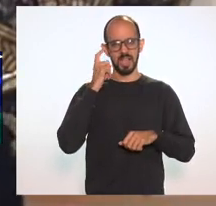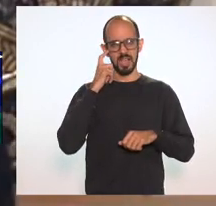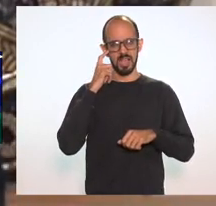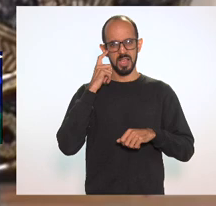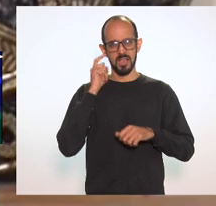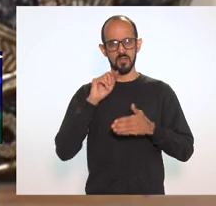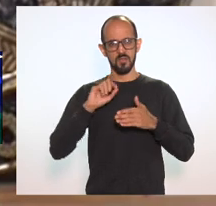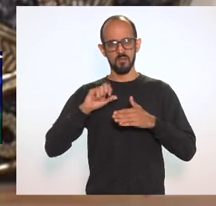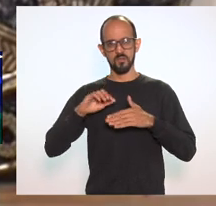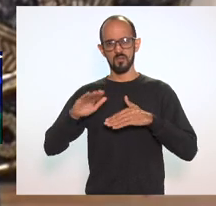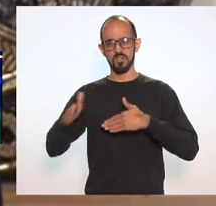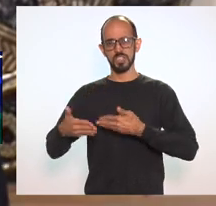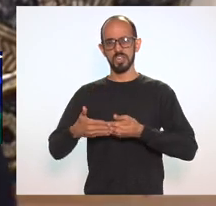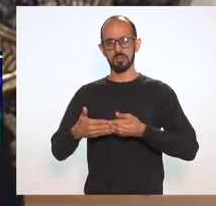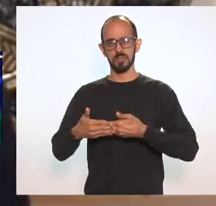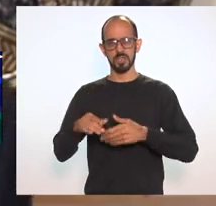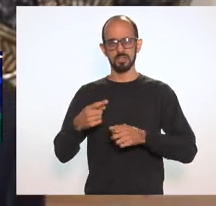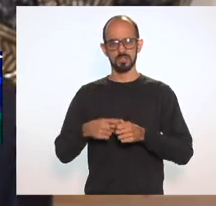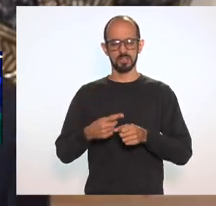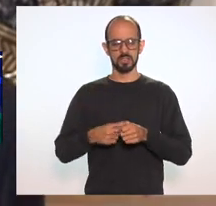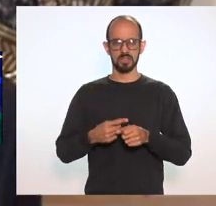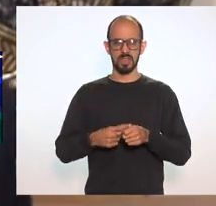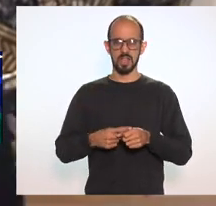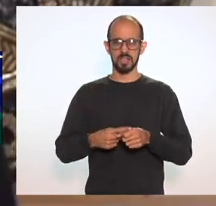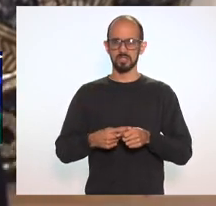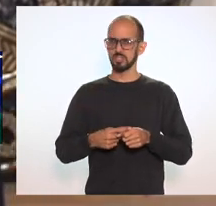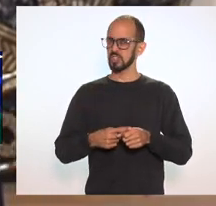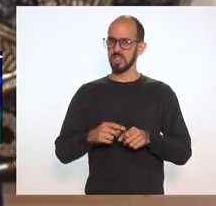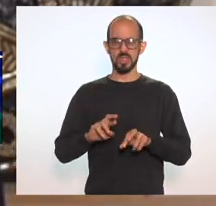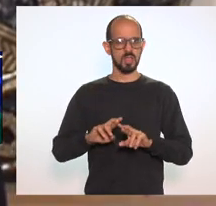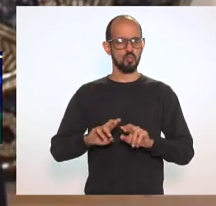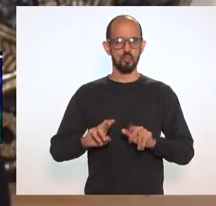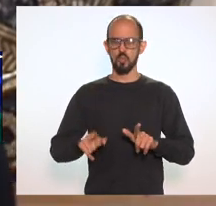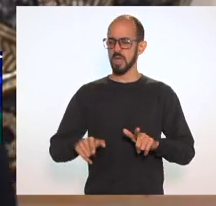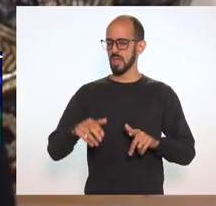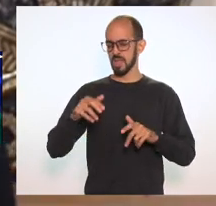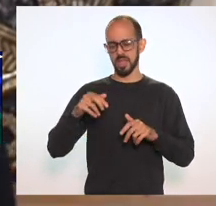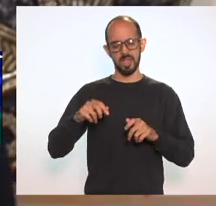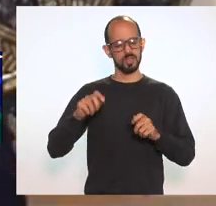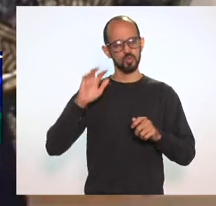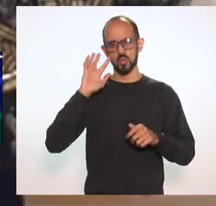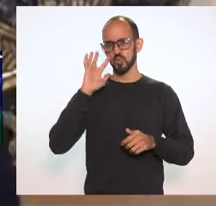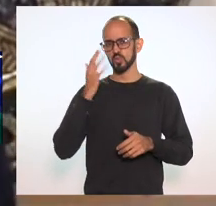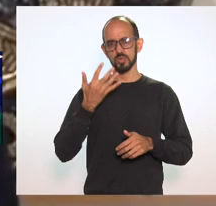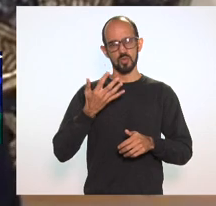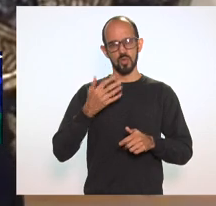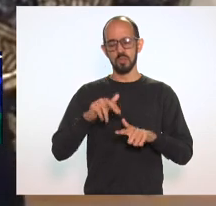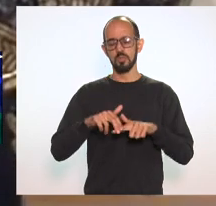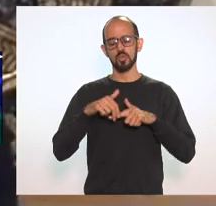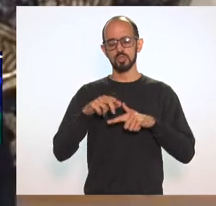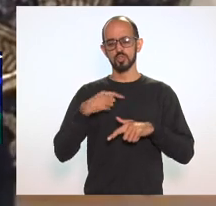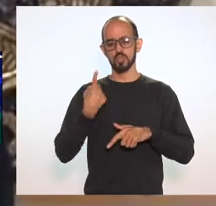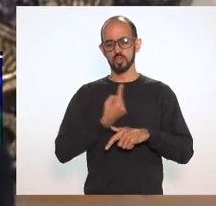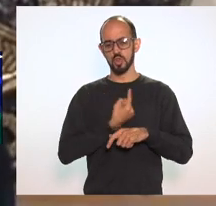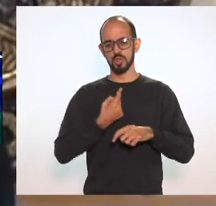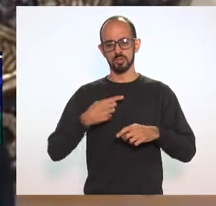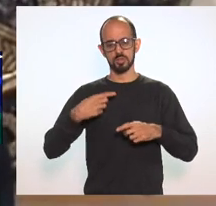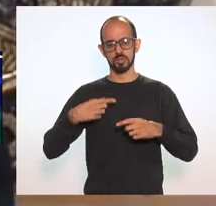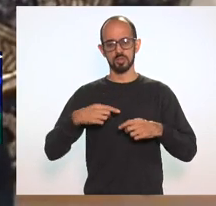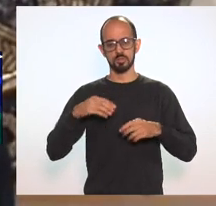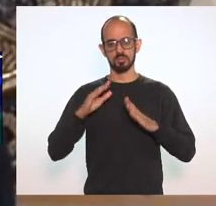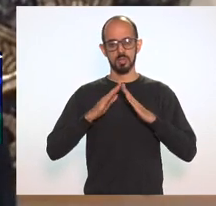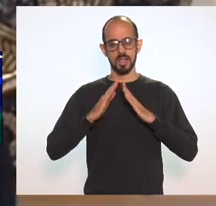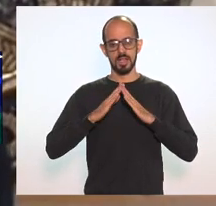ao meu entendimento a respeito que possa o contrário e é por isso que nós estamos numa casa democrática é assim que todos nós temos que lutar